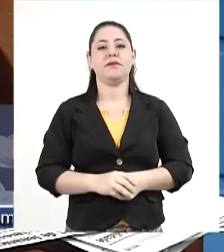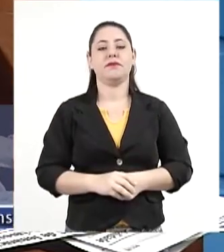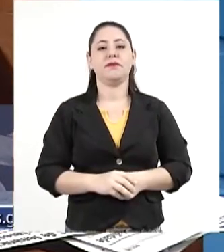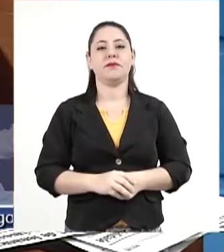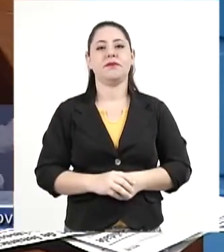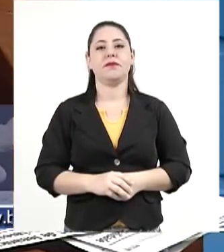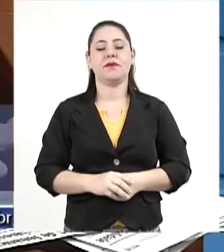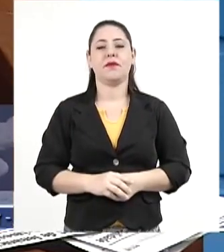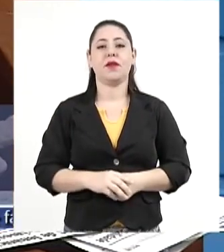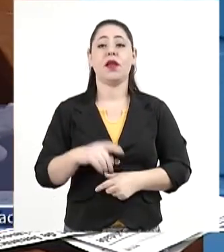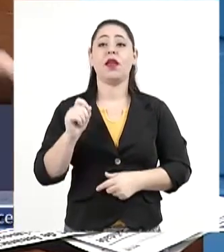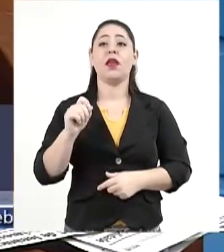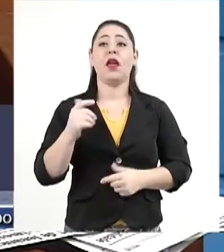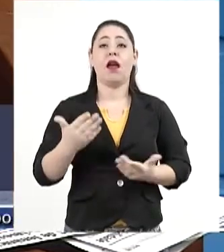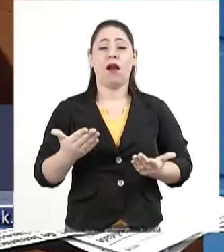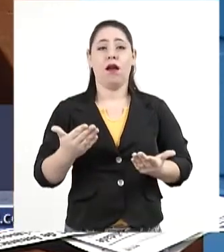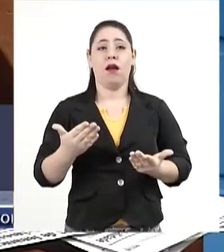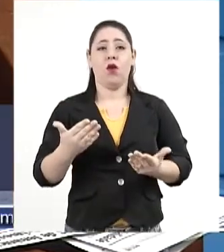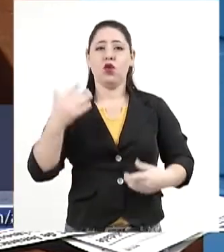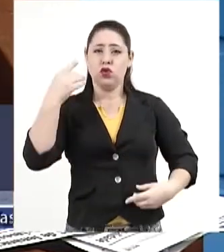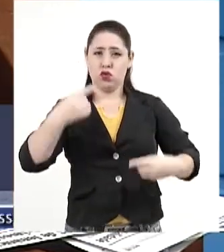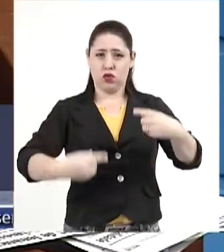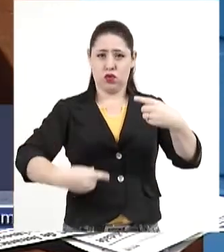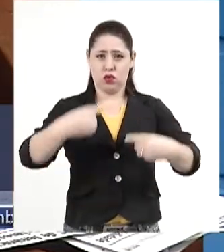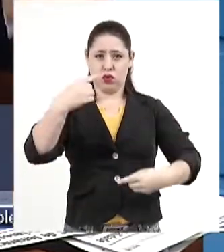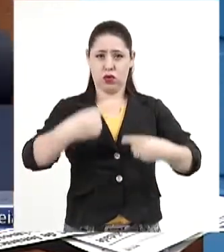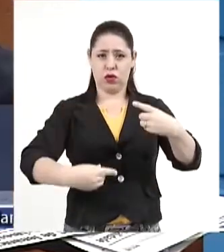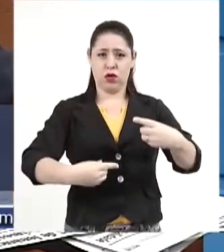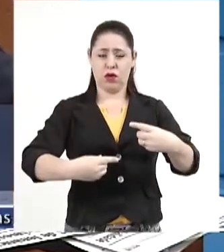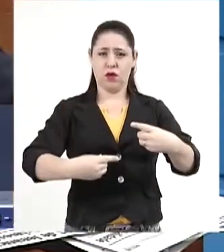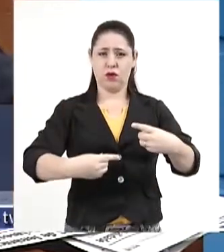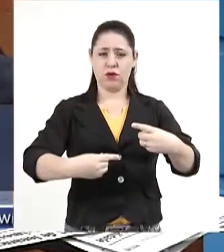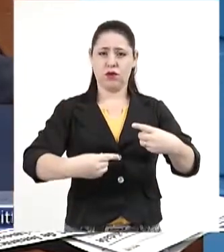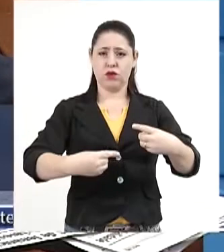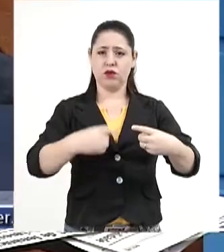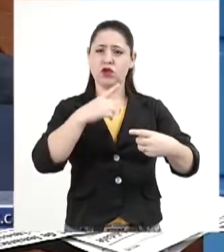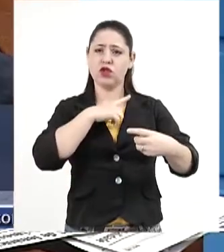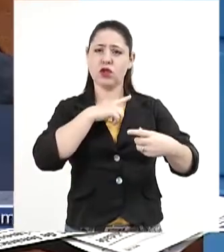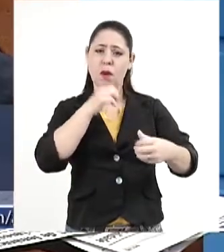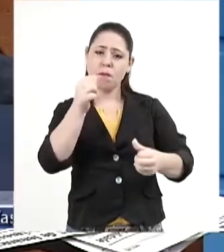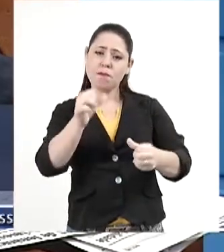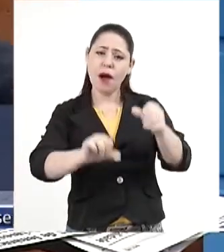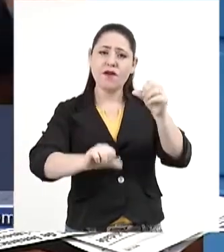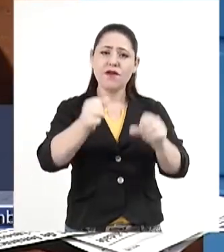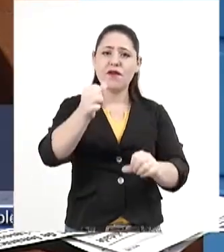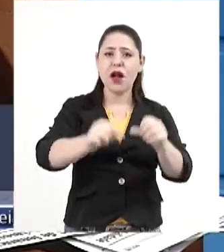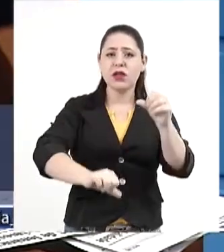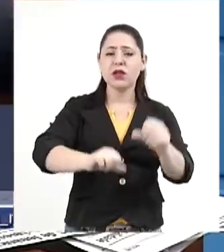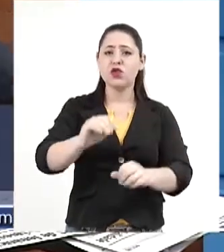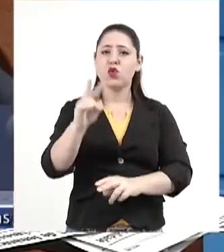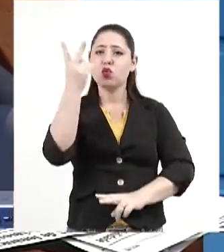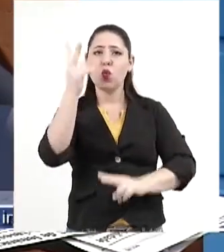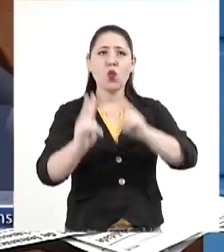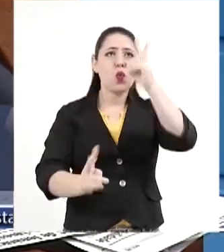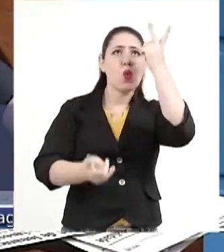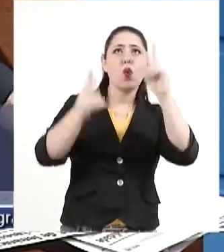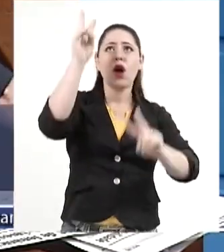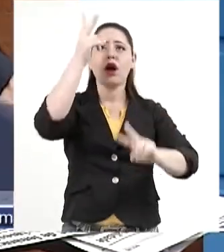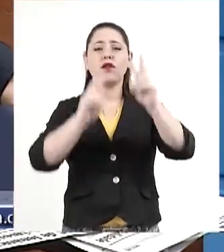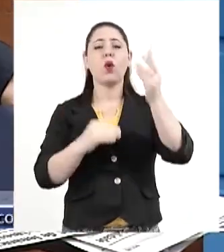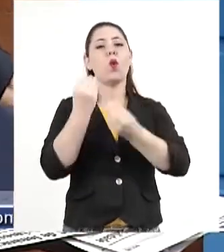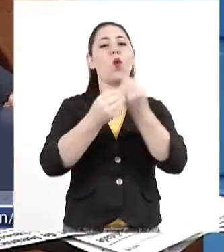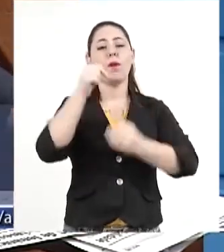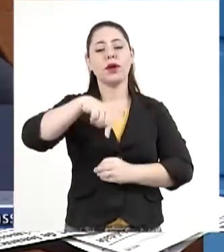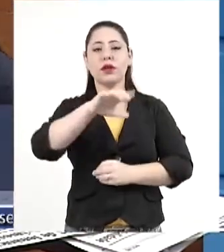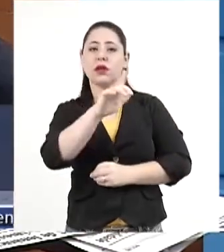e esse debate fazia uma avaliação do carnaval, como foi o carnaval aqui em